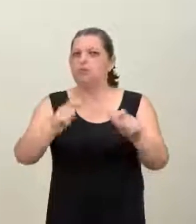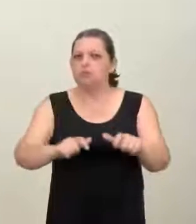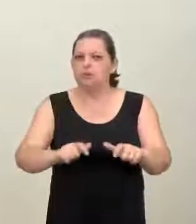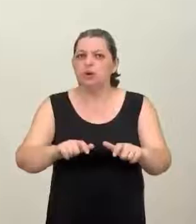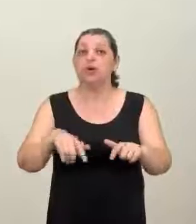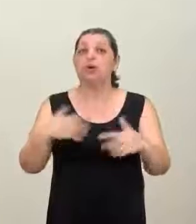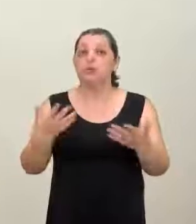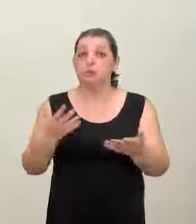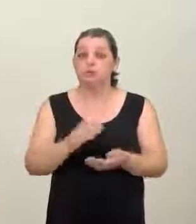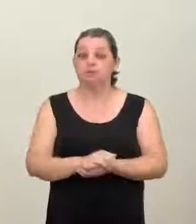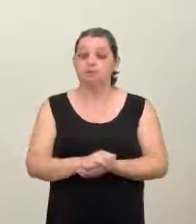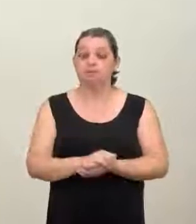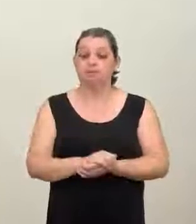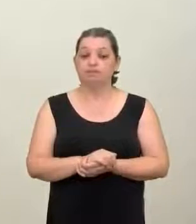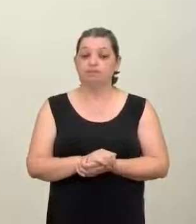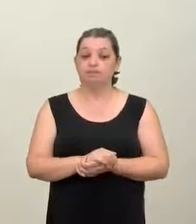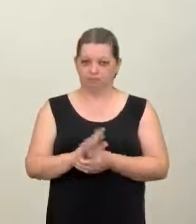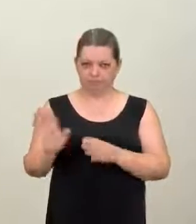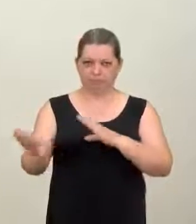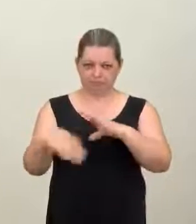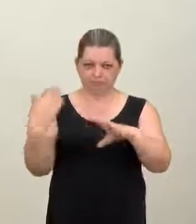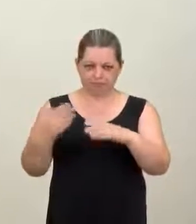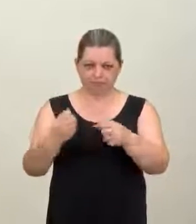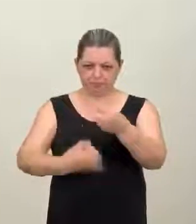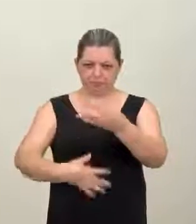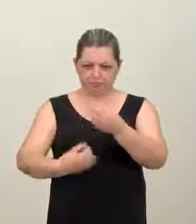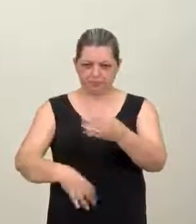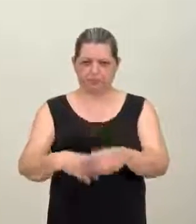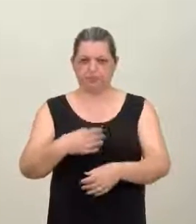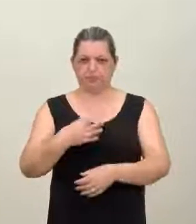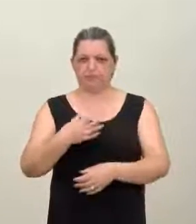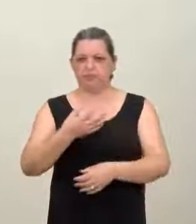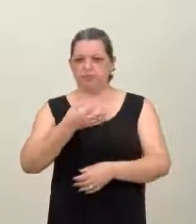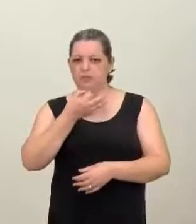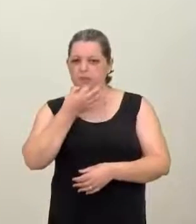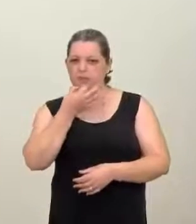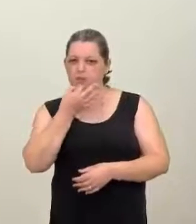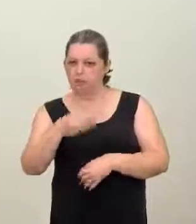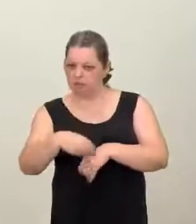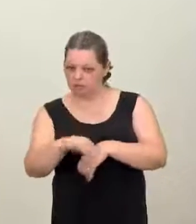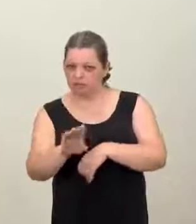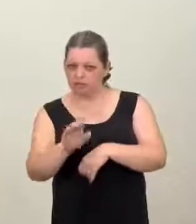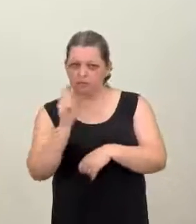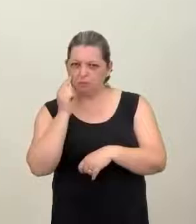Vamos ver quem vai conseguir mandar. Vai, vou ajudar, vou dar uma dica. No Rio...